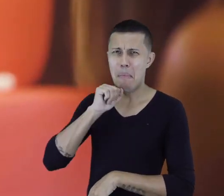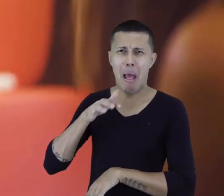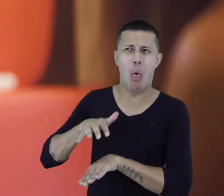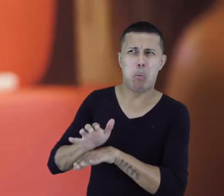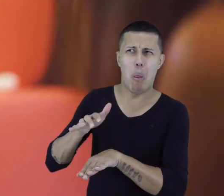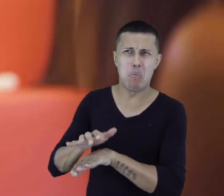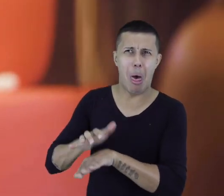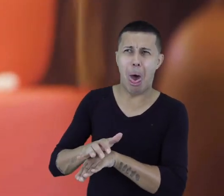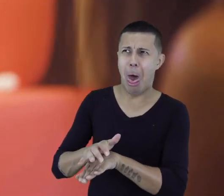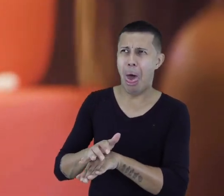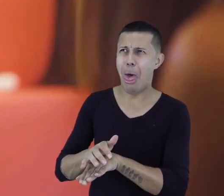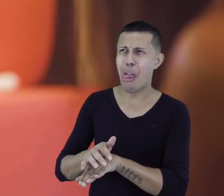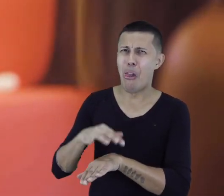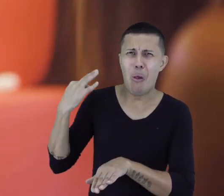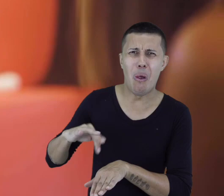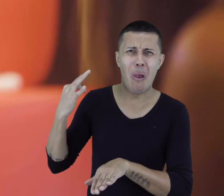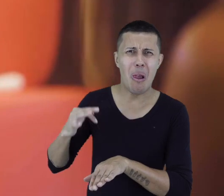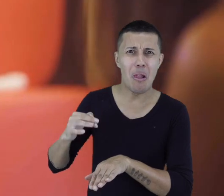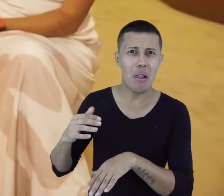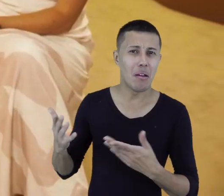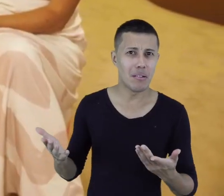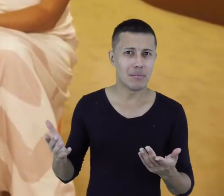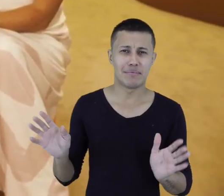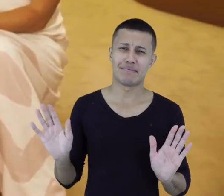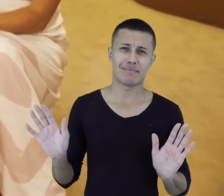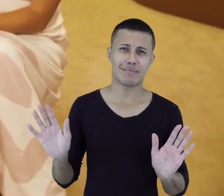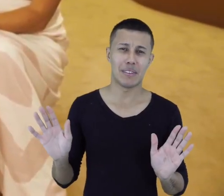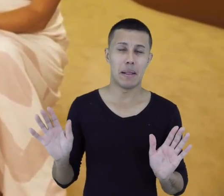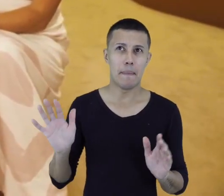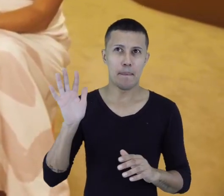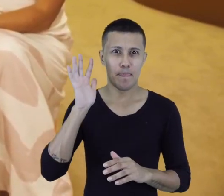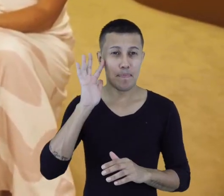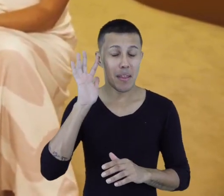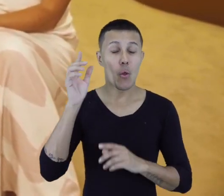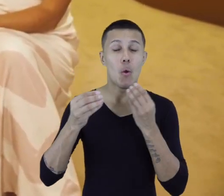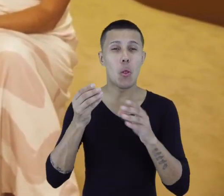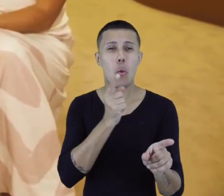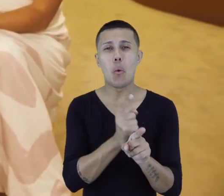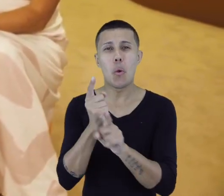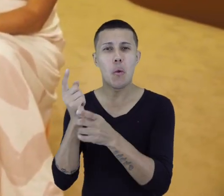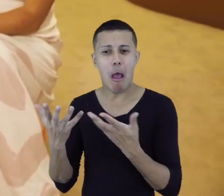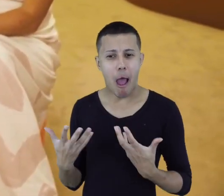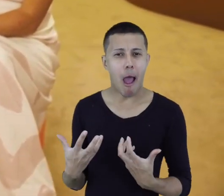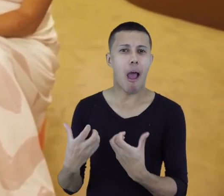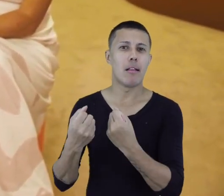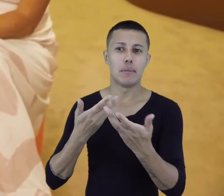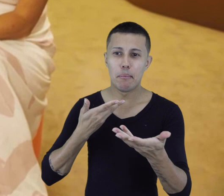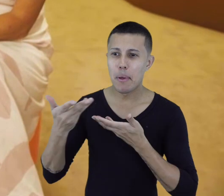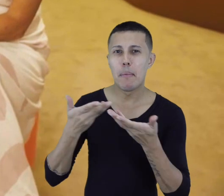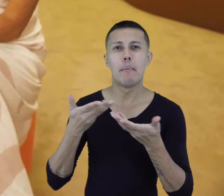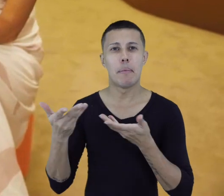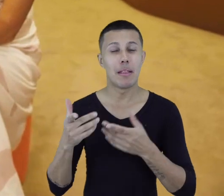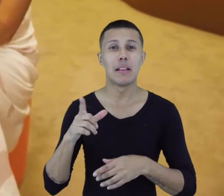dor, que isso, não cabe, né? Então, a gente encontrou muito acolhimento, a gente ainda encontra muito acolhimento. Agora, é claro, nós